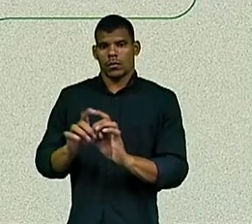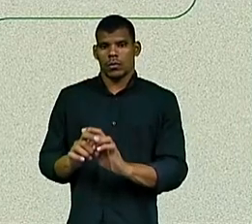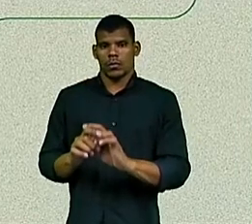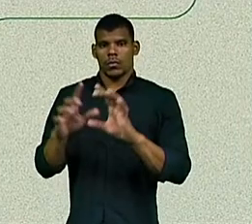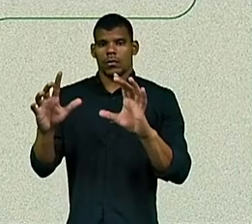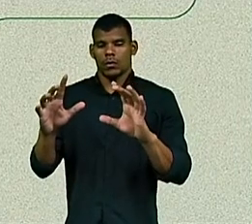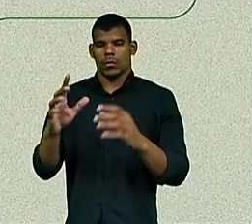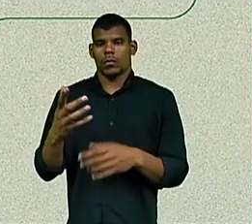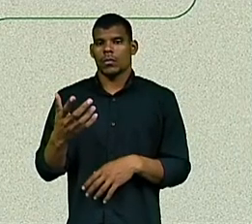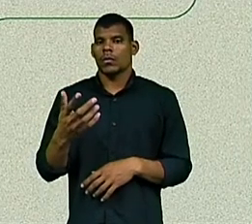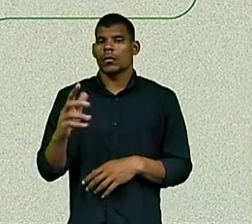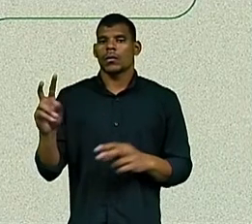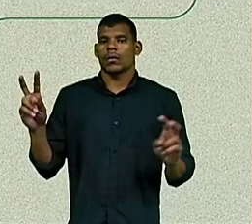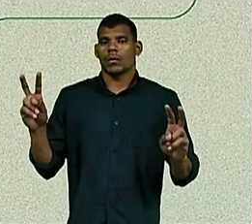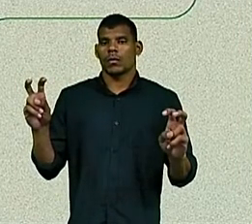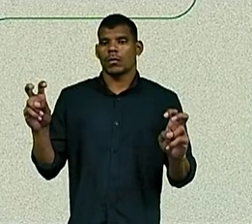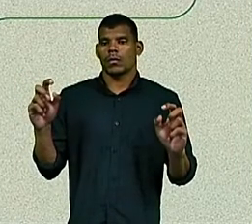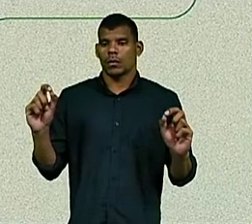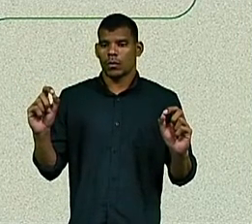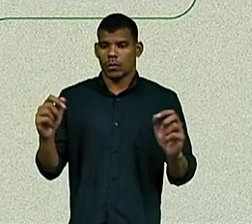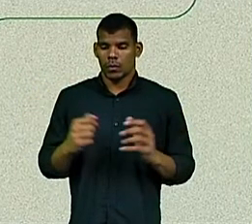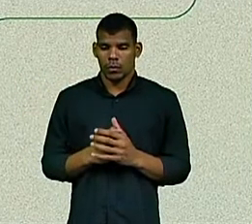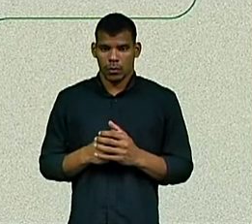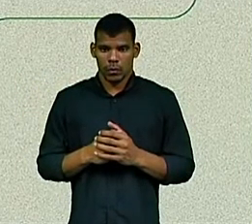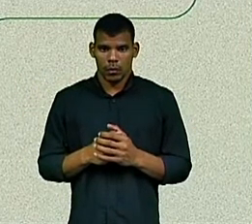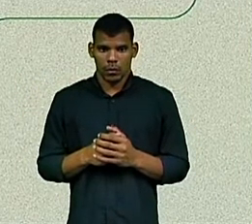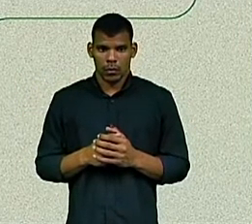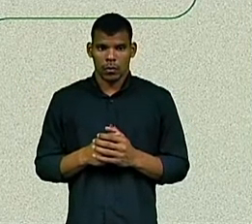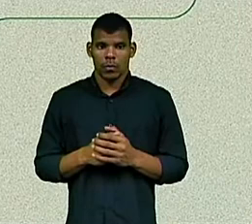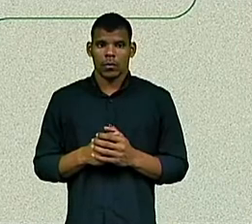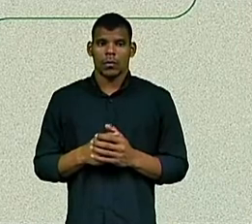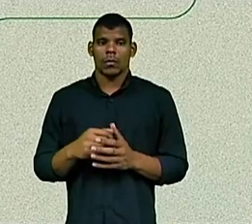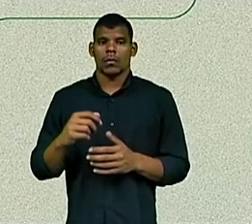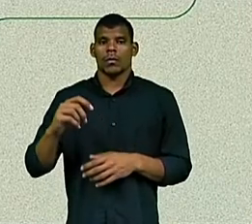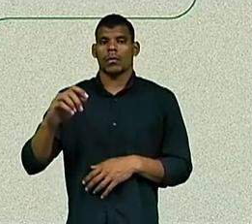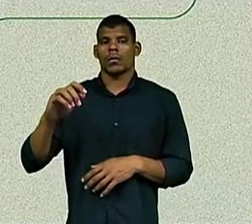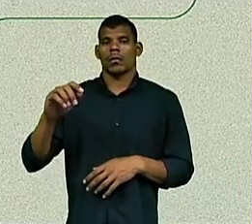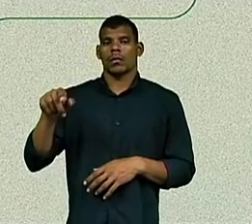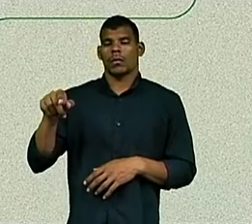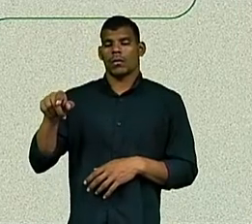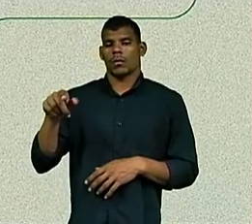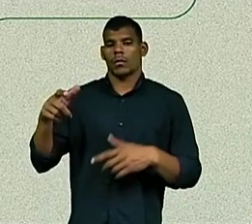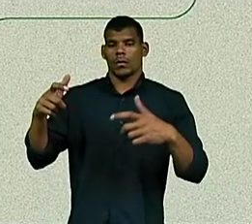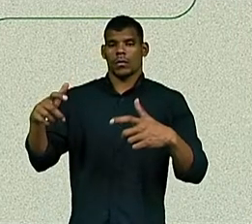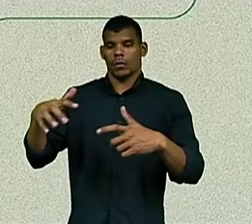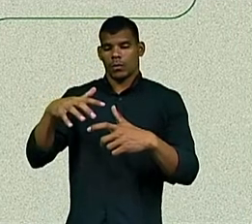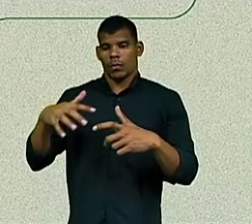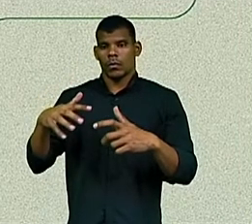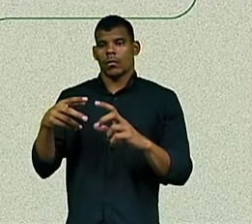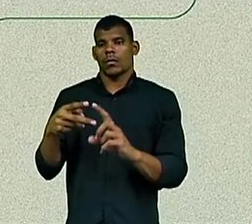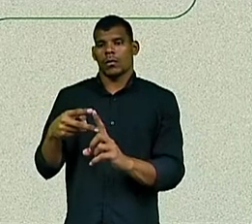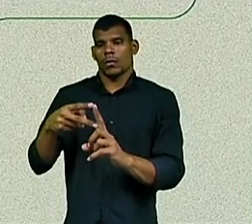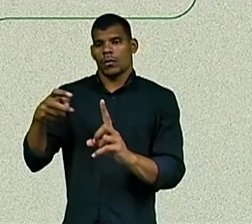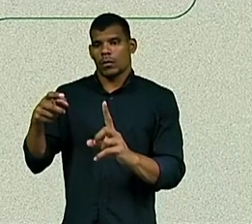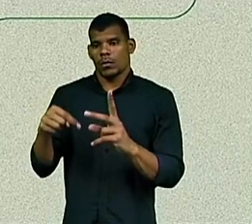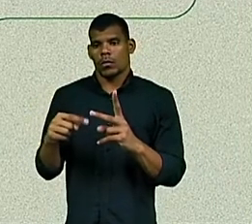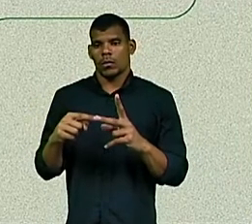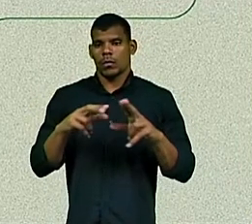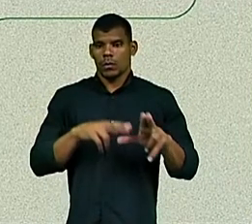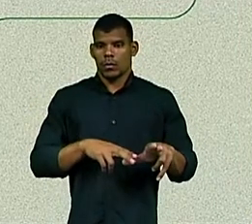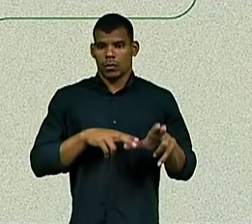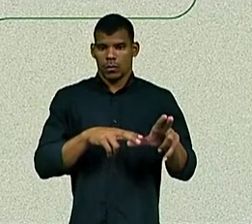fala sobre a questão da demarcação de territórios indígenas quilombolas